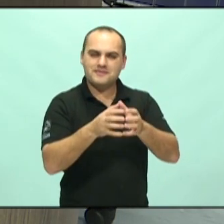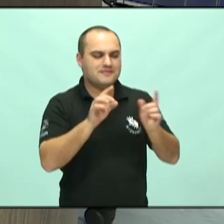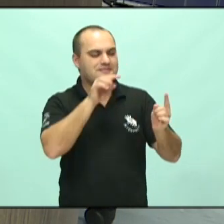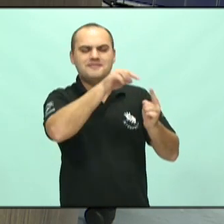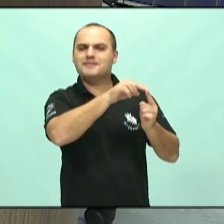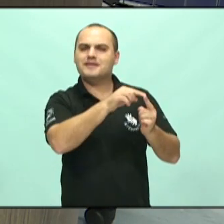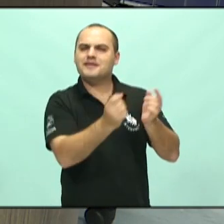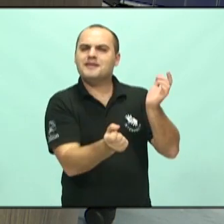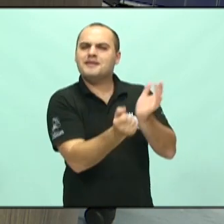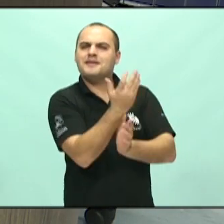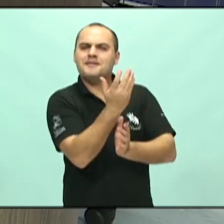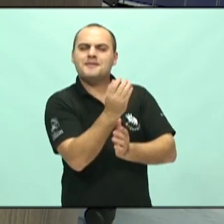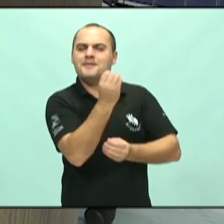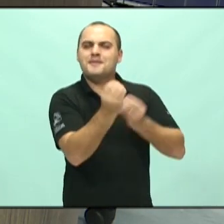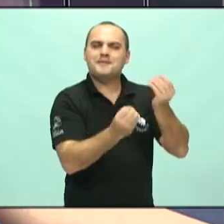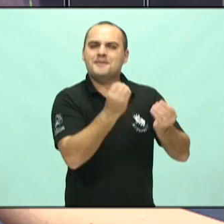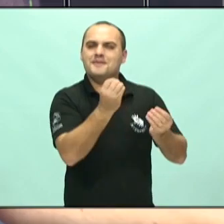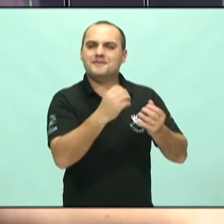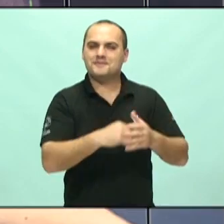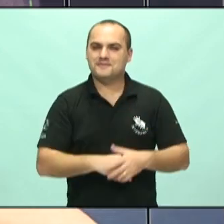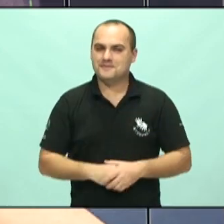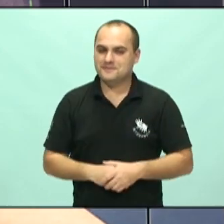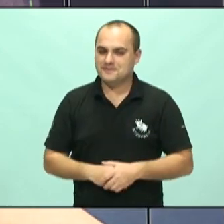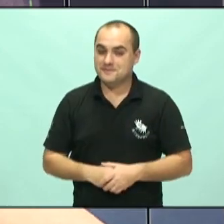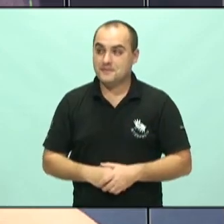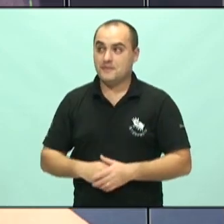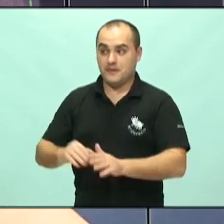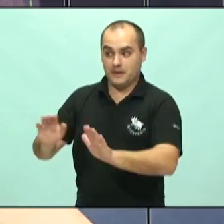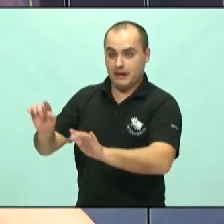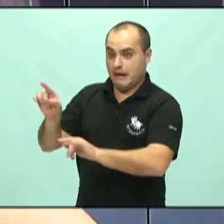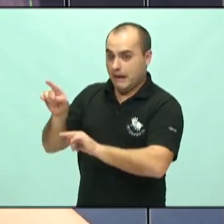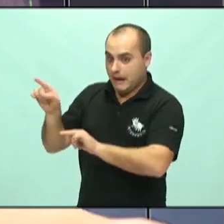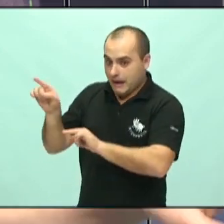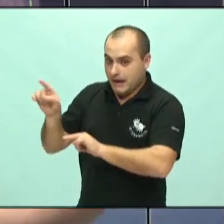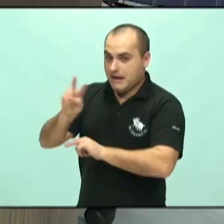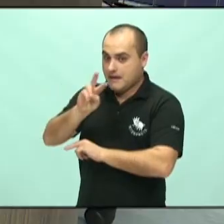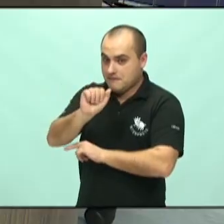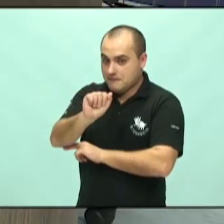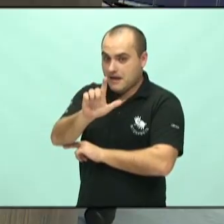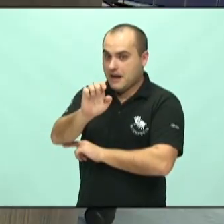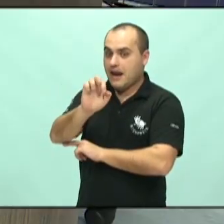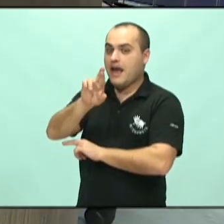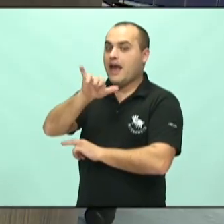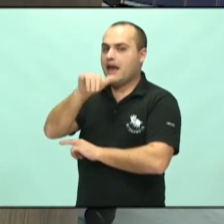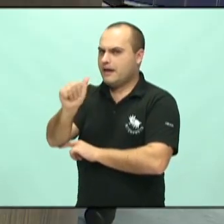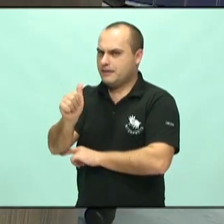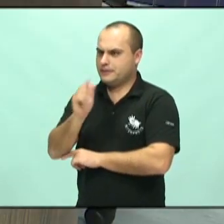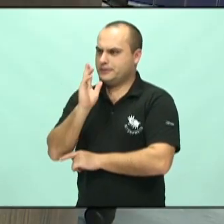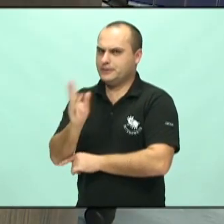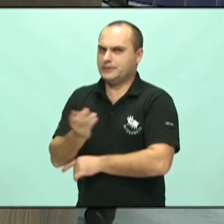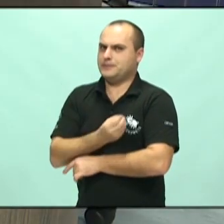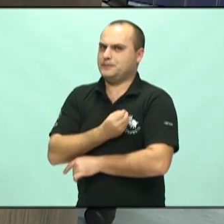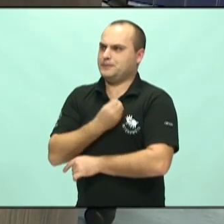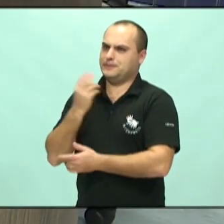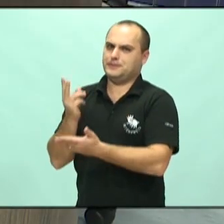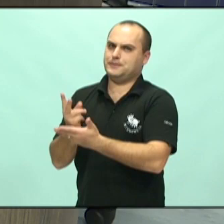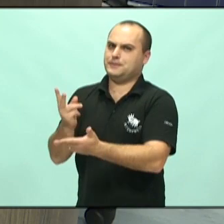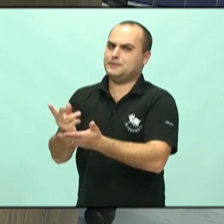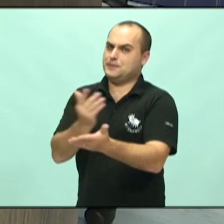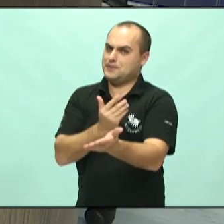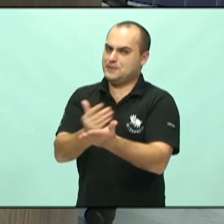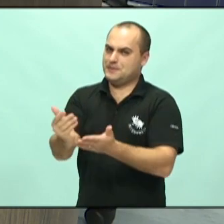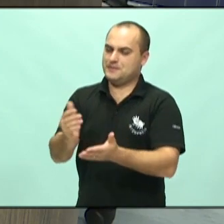formação. Valéria está desde o início. A Valéria é uma das fundadoras do grupo, então vou deixar ela responder. O Porto